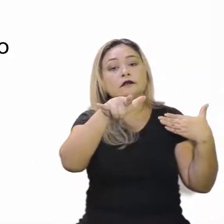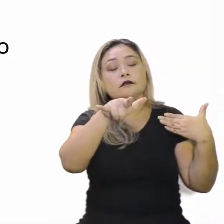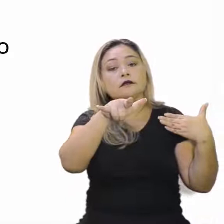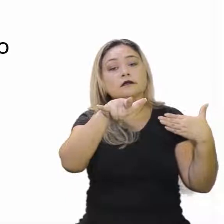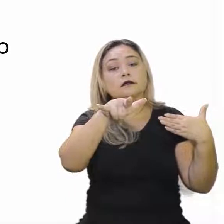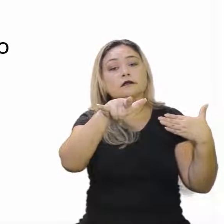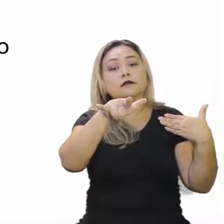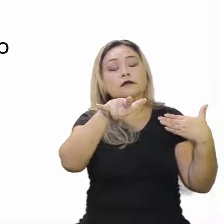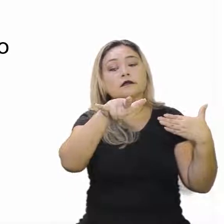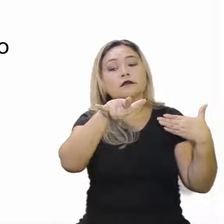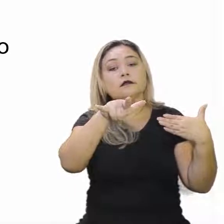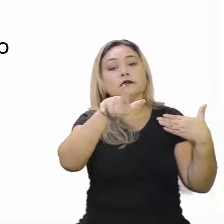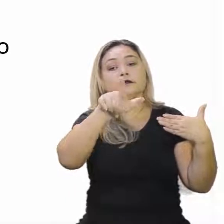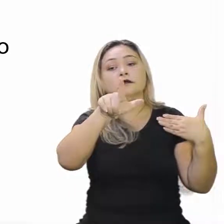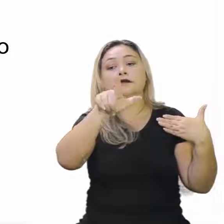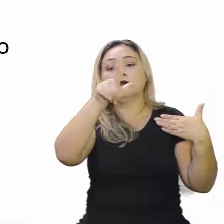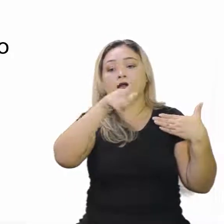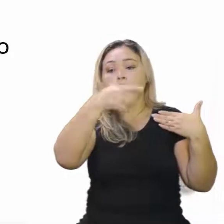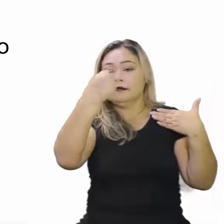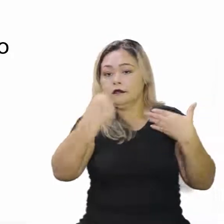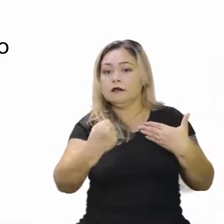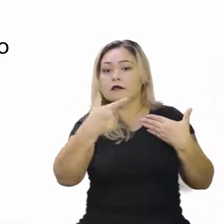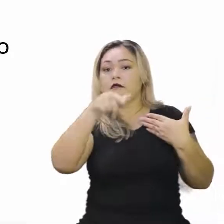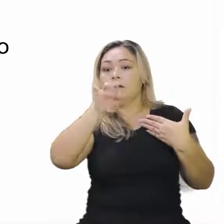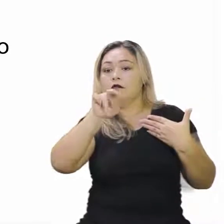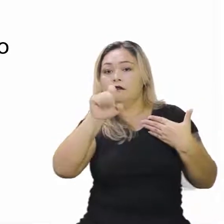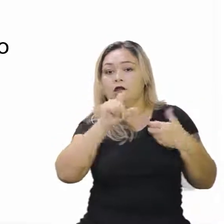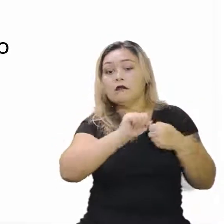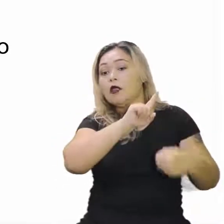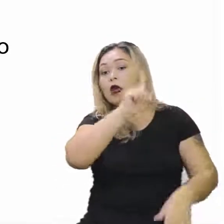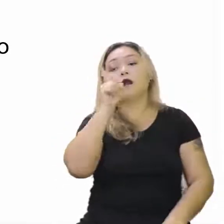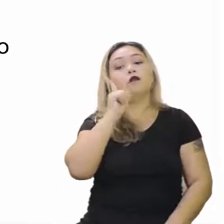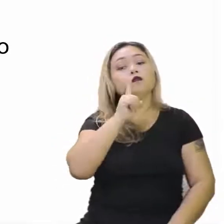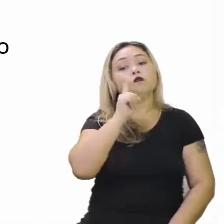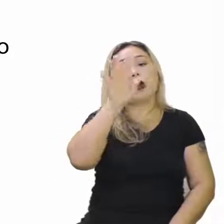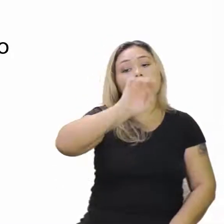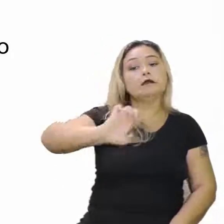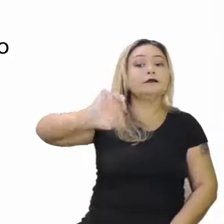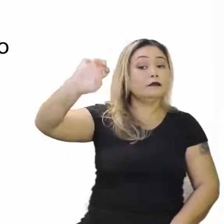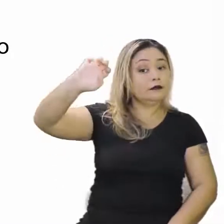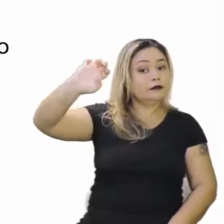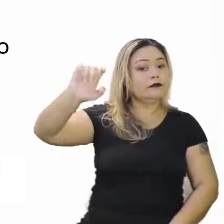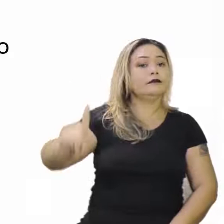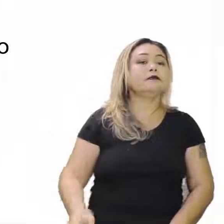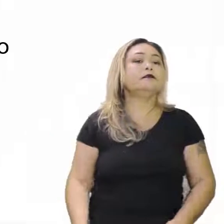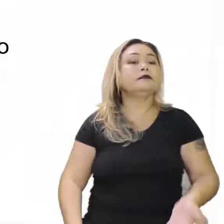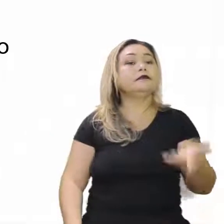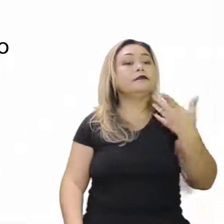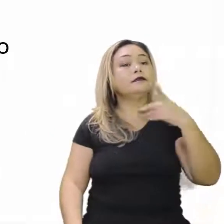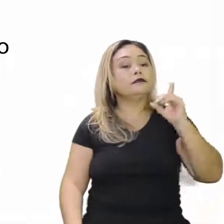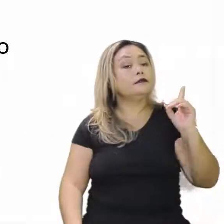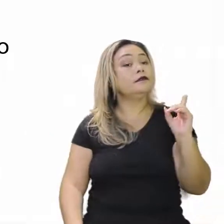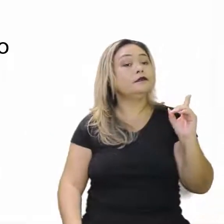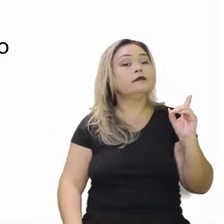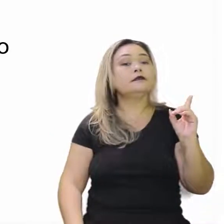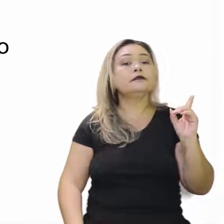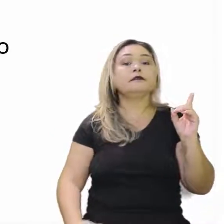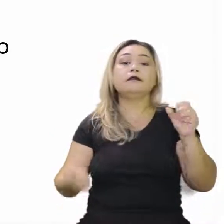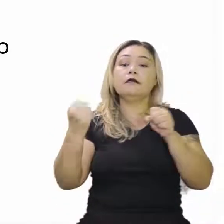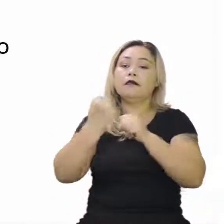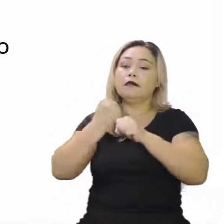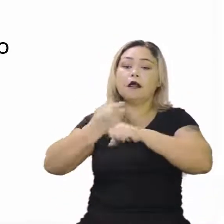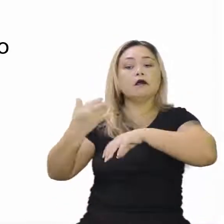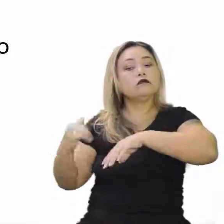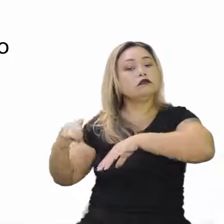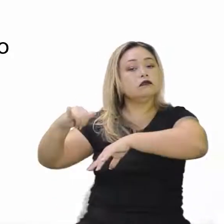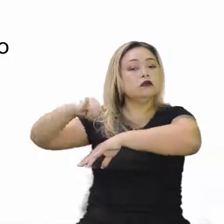avião cargas com látex para os Estados Unidos e Europa? D, construir